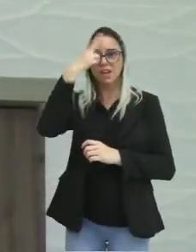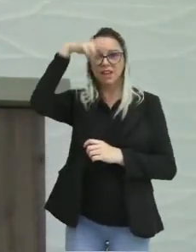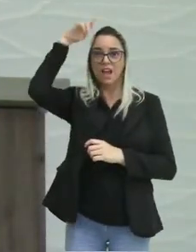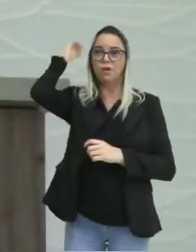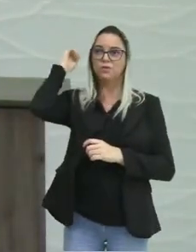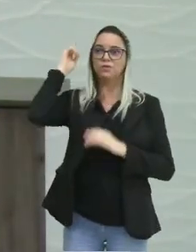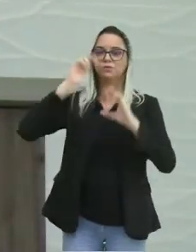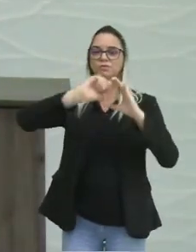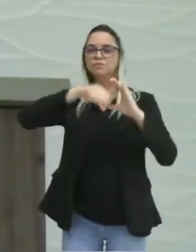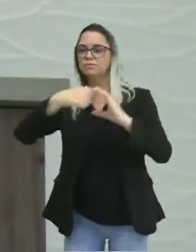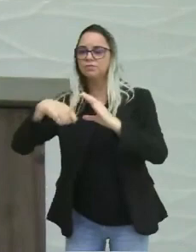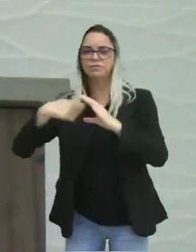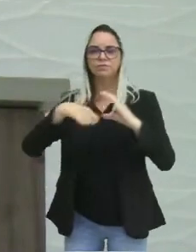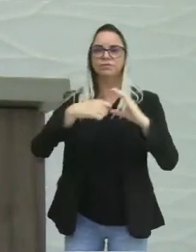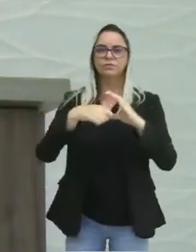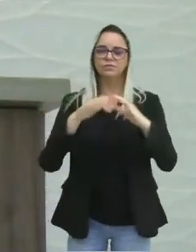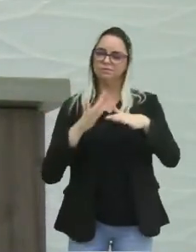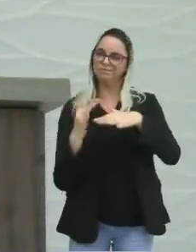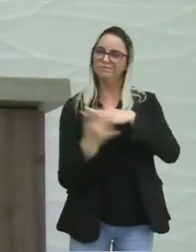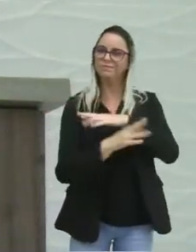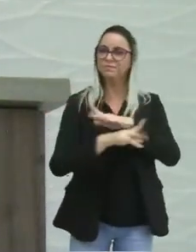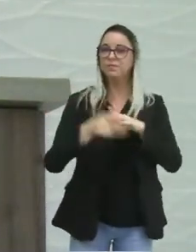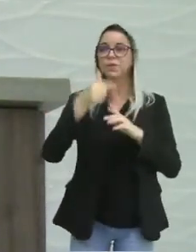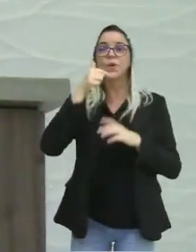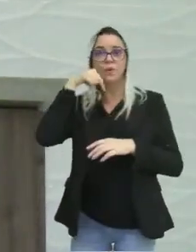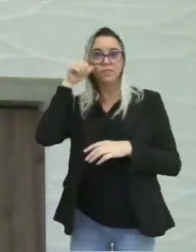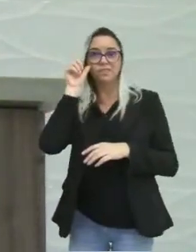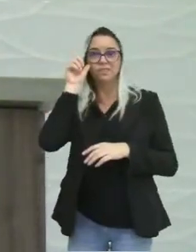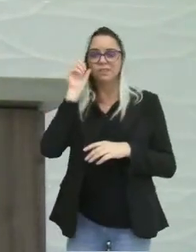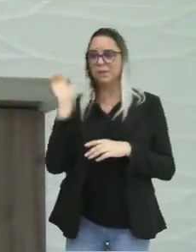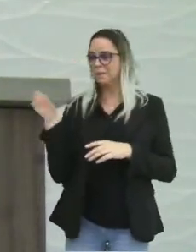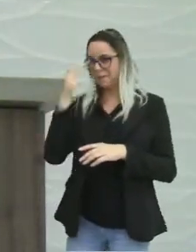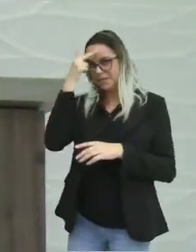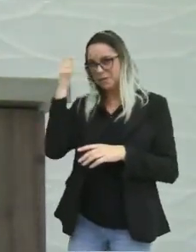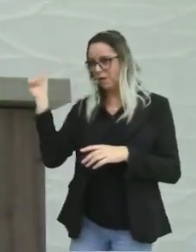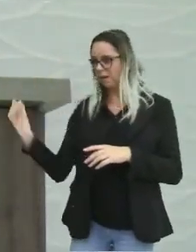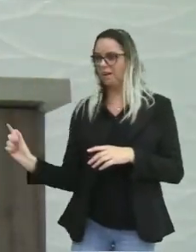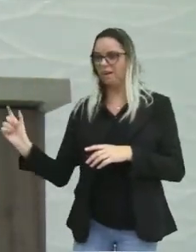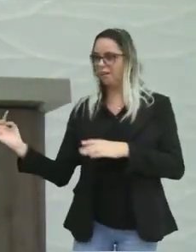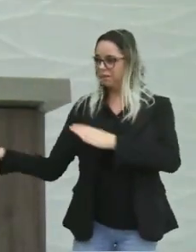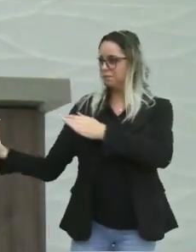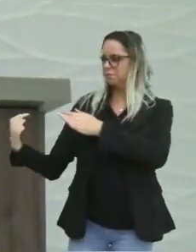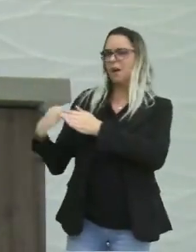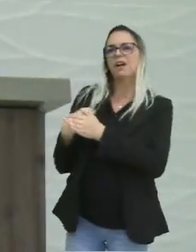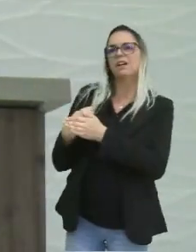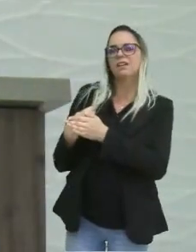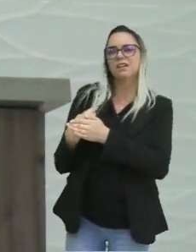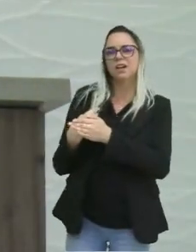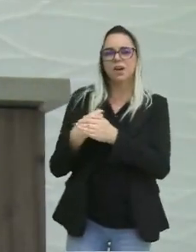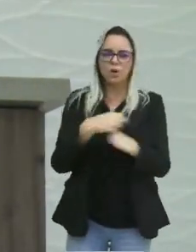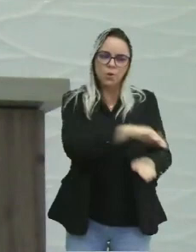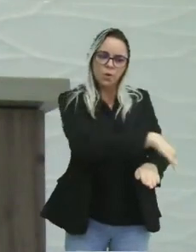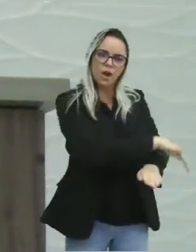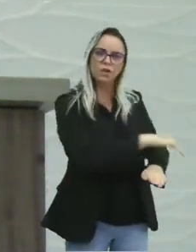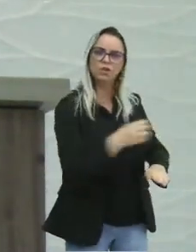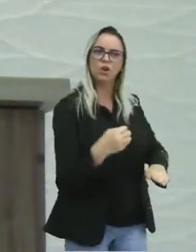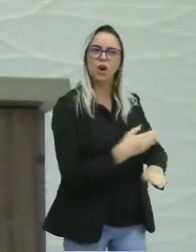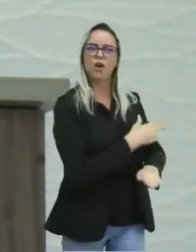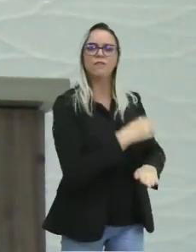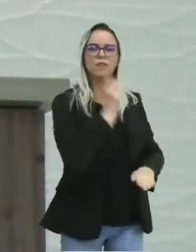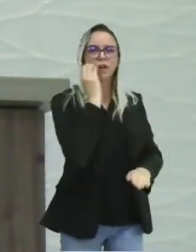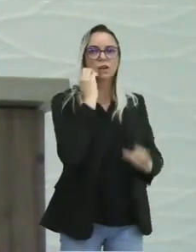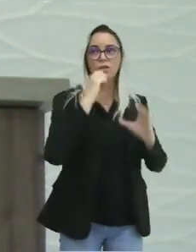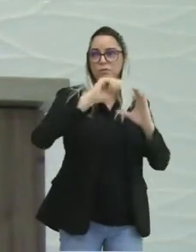rede social, onde ele foi indagado pelos moradores lá do Delmaro Braga e fez um vídeo e botou na